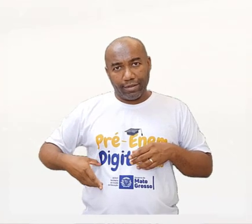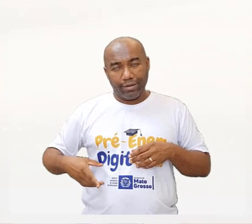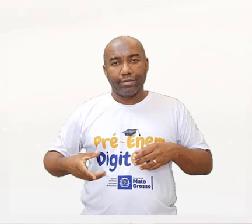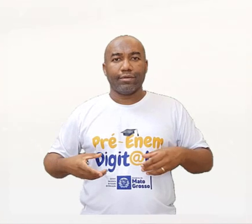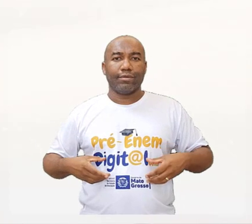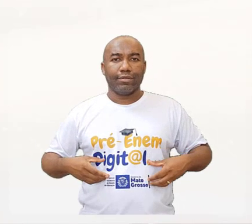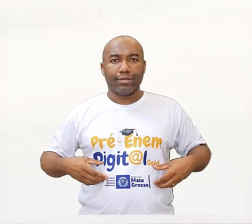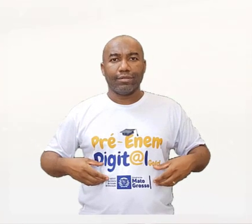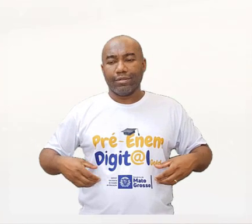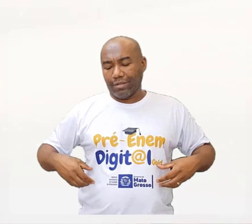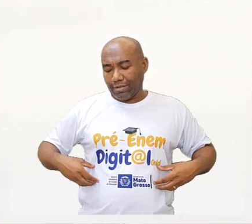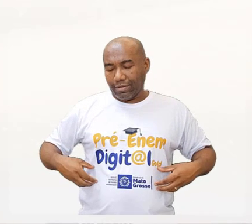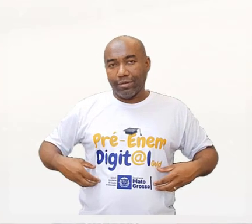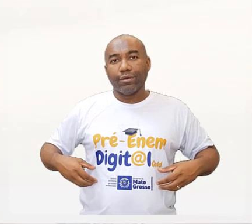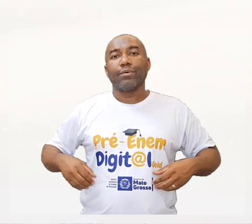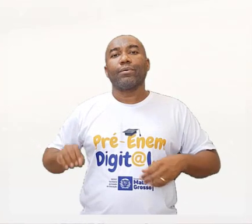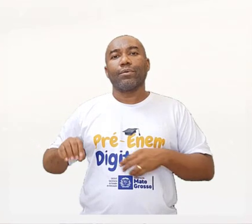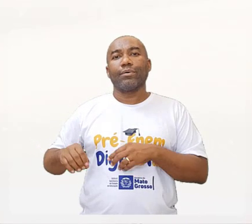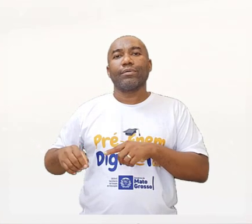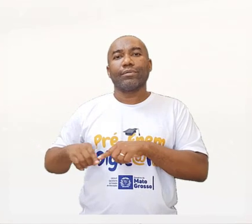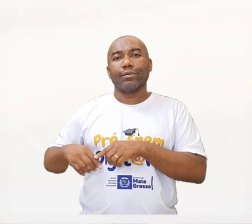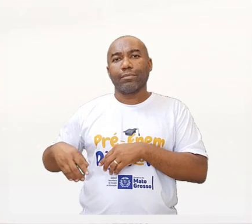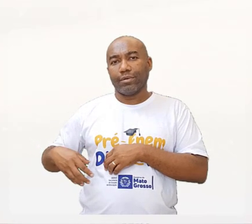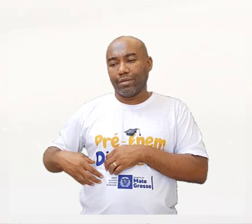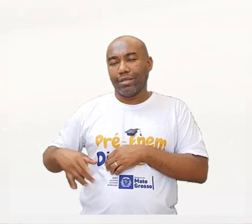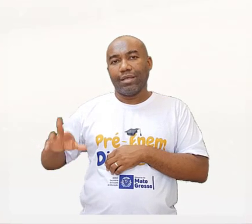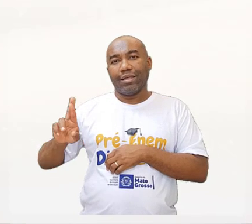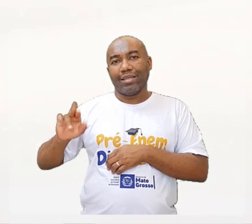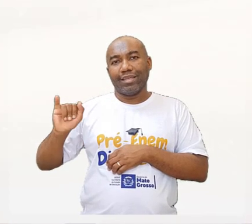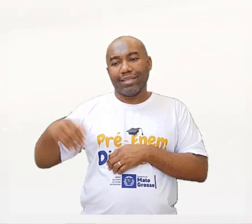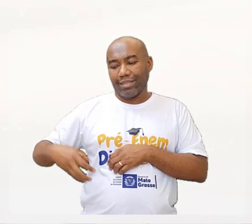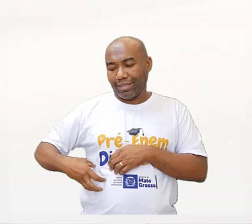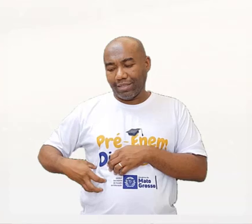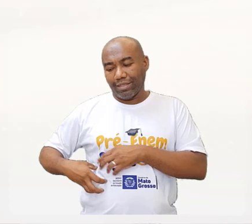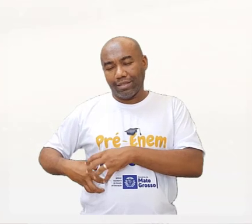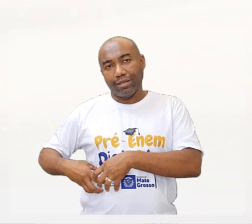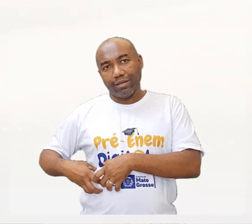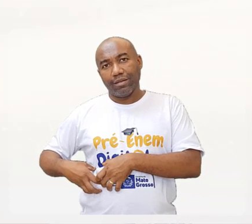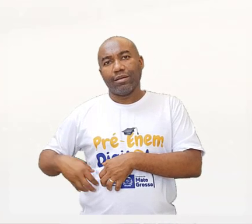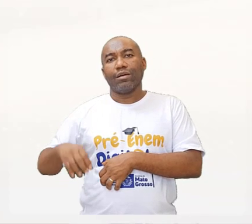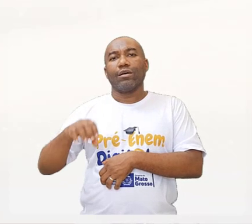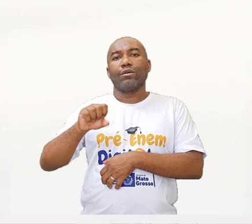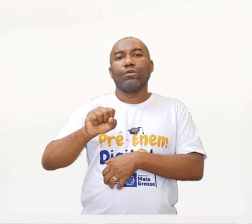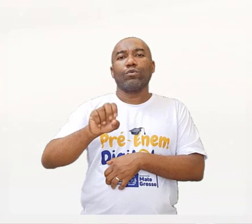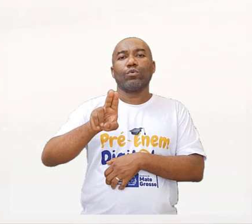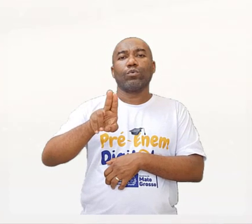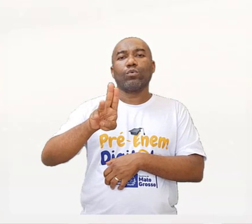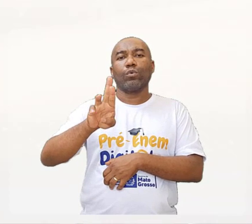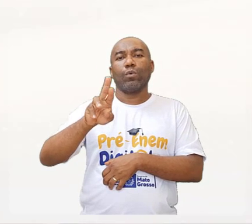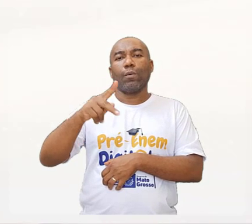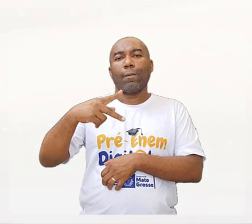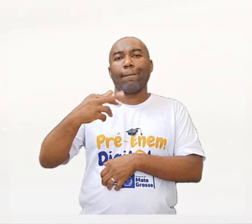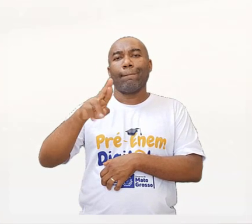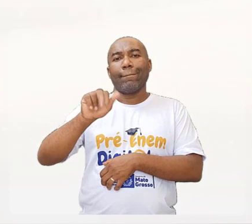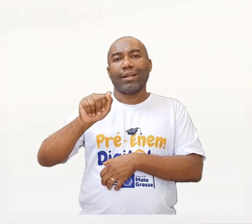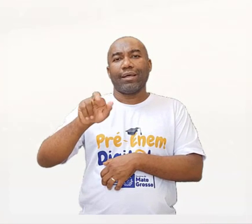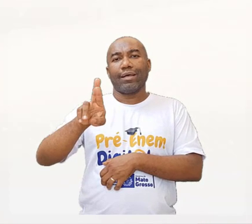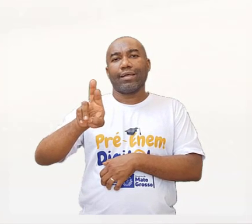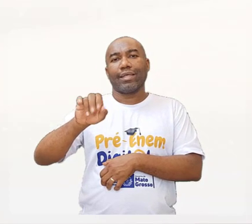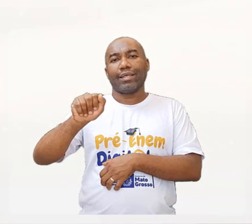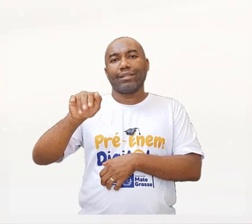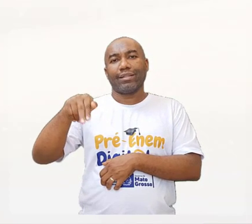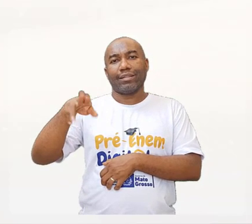os rins, elas são chamadas de suprarrenais ou adrenais. Em